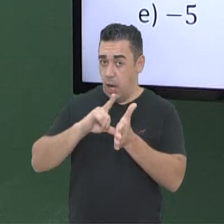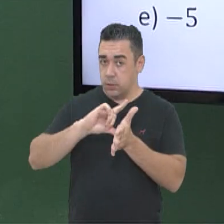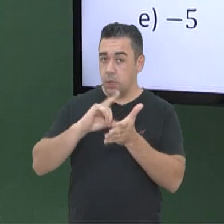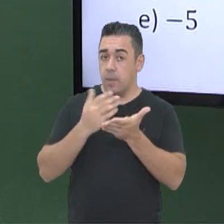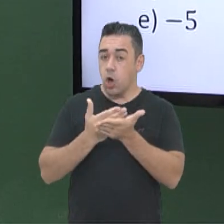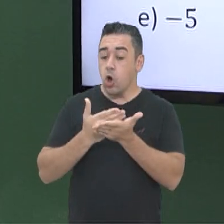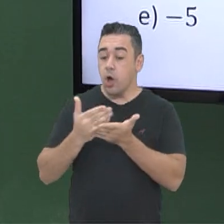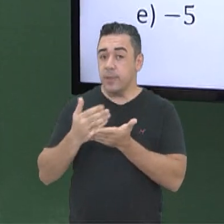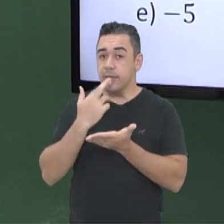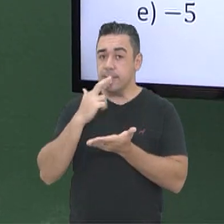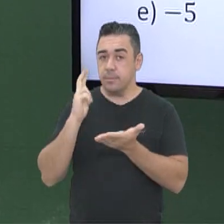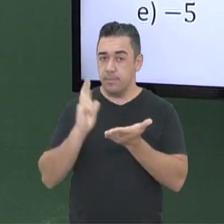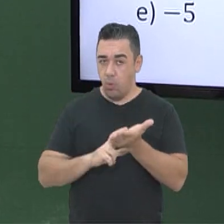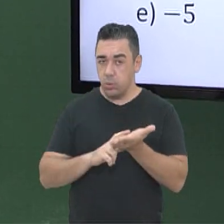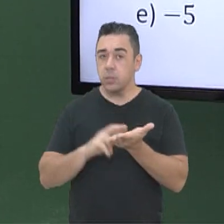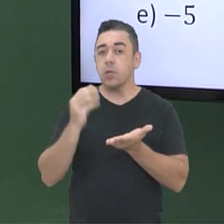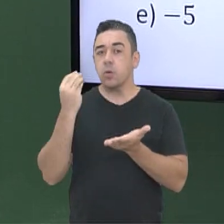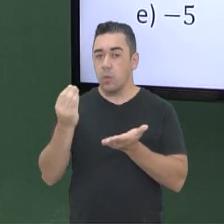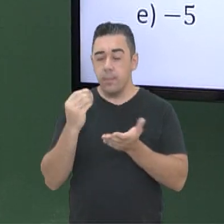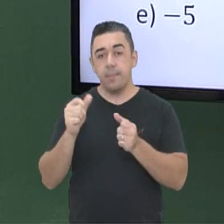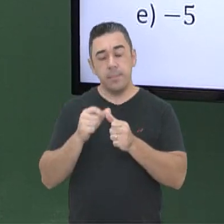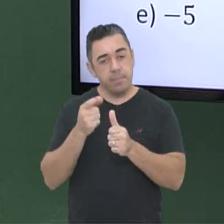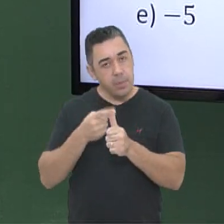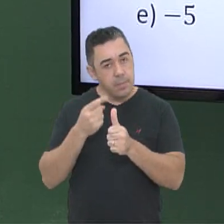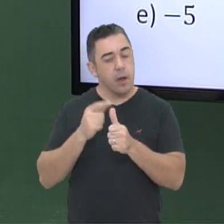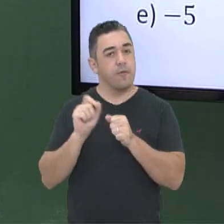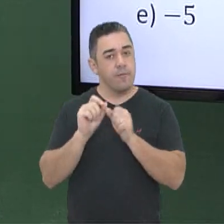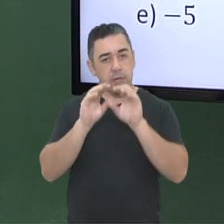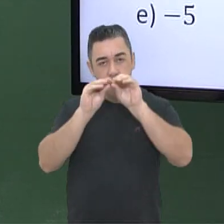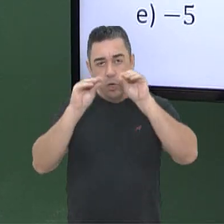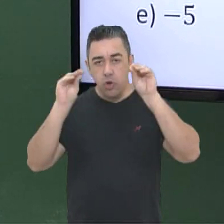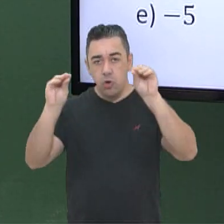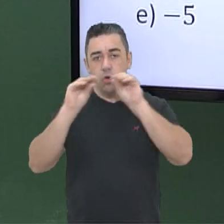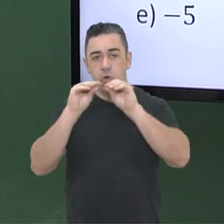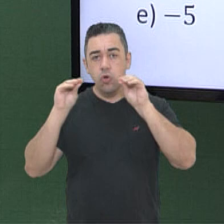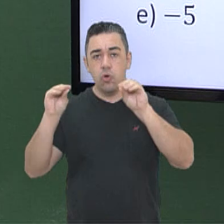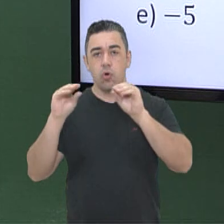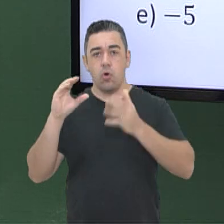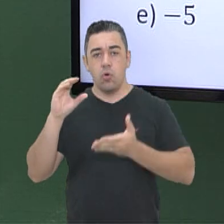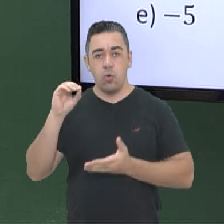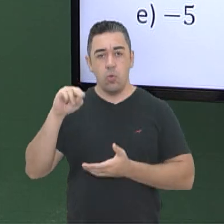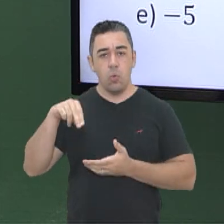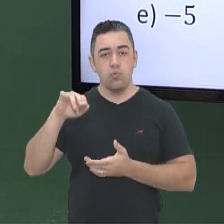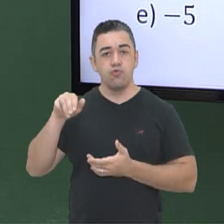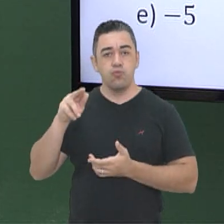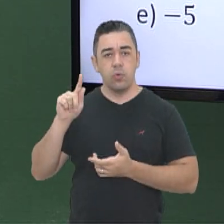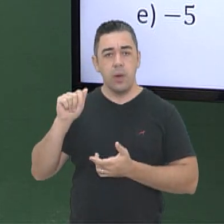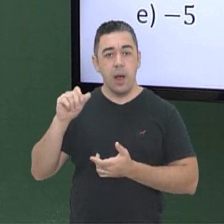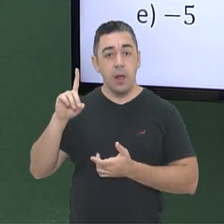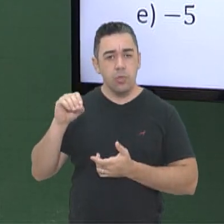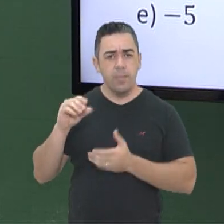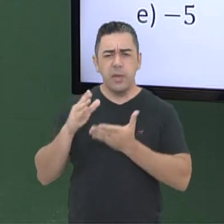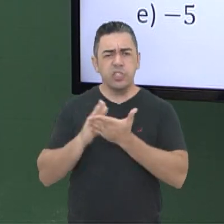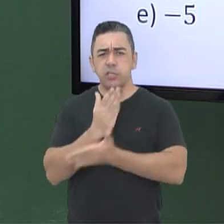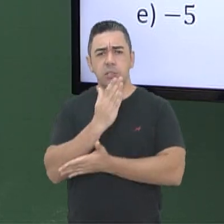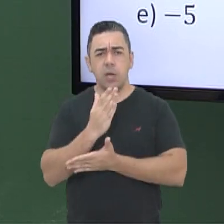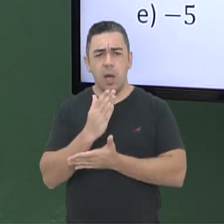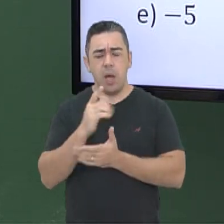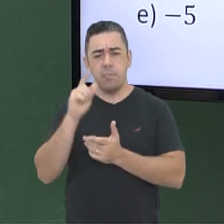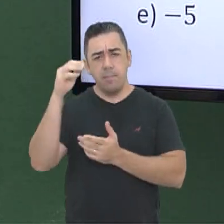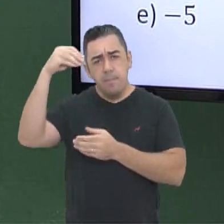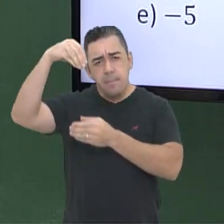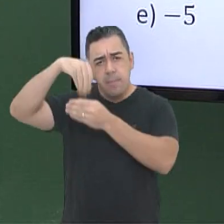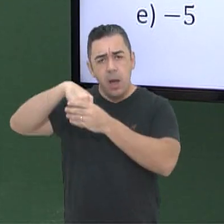para começar a resolução, a primeira etapa é fazer o conjugado, tá? Fazer a multiplicação e divisão pelo conjugado para sumir essa raiz aqui de